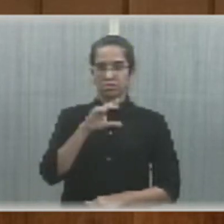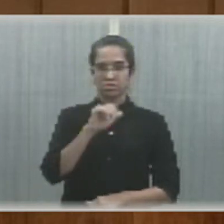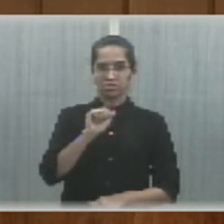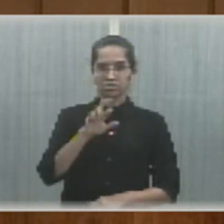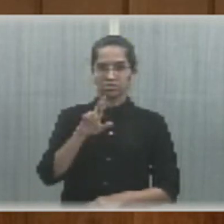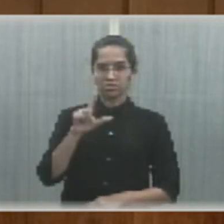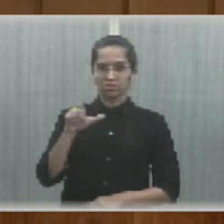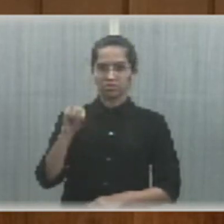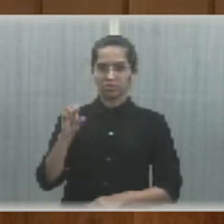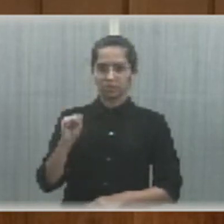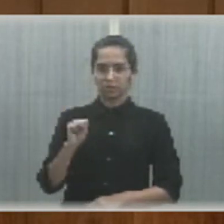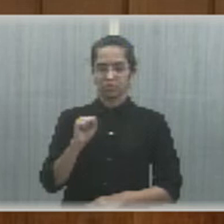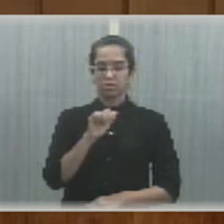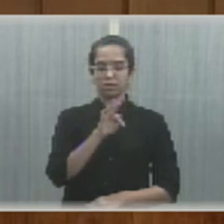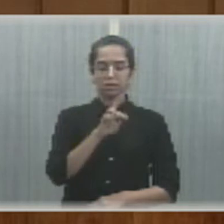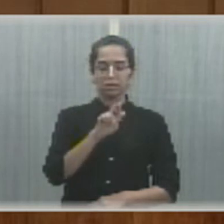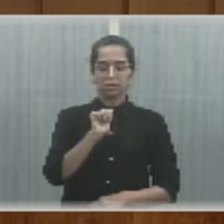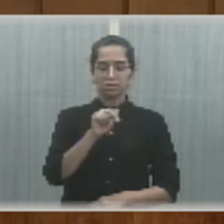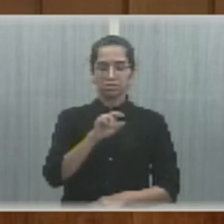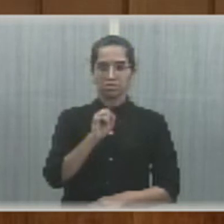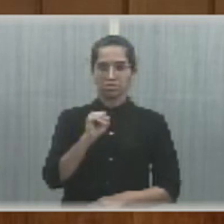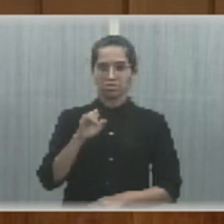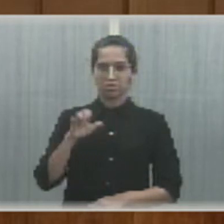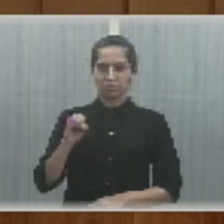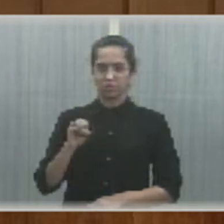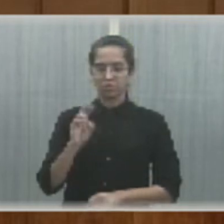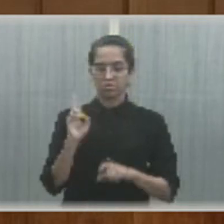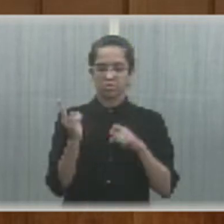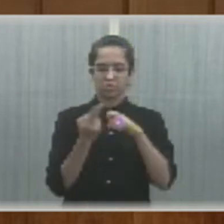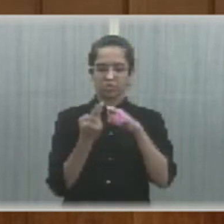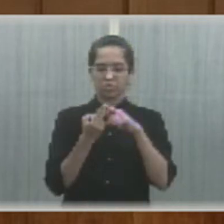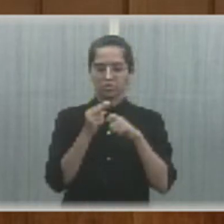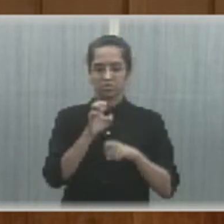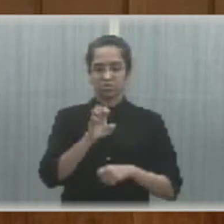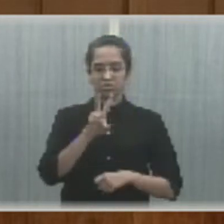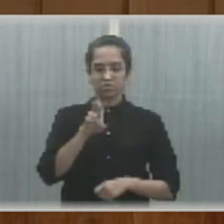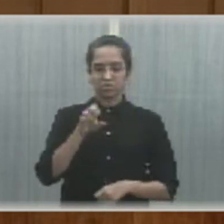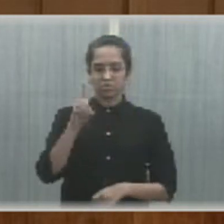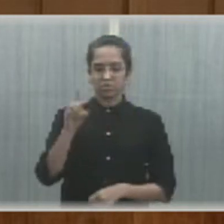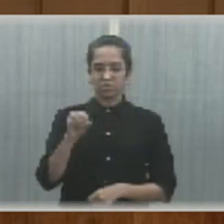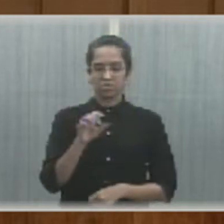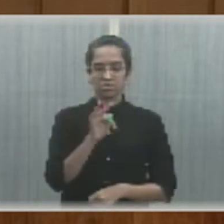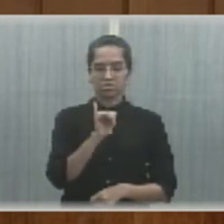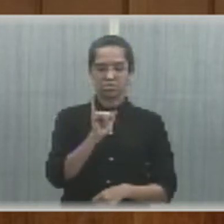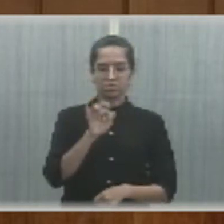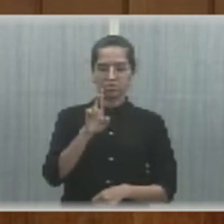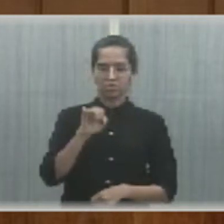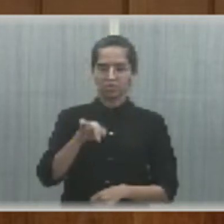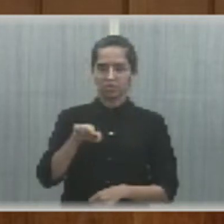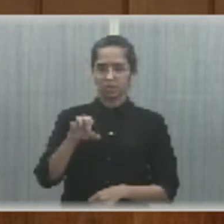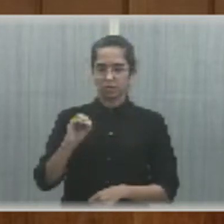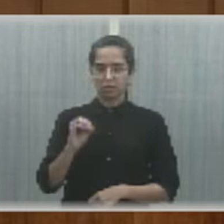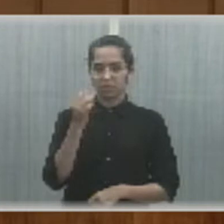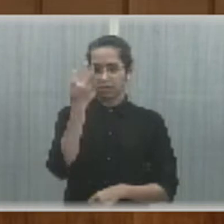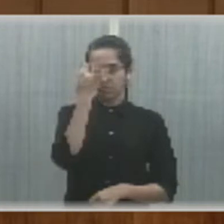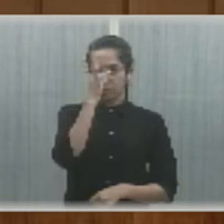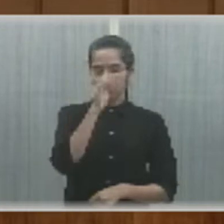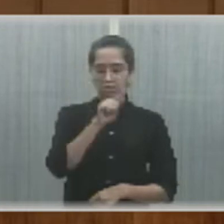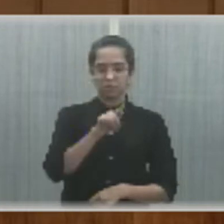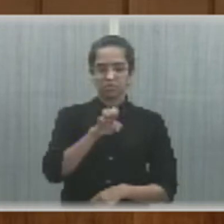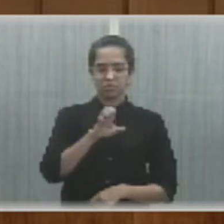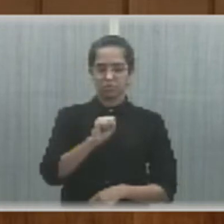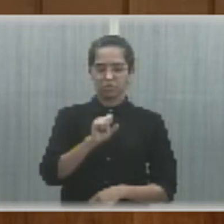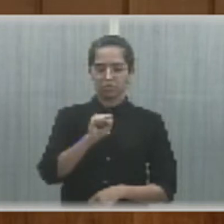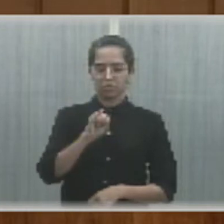Augusto, Dr. Francisco Costa, Dr. Hélio, Evaldo Gomes, Firmino Paulo, Franzé Silva, Jessivaldo Isaías, Gustavo